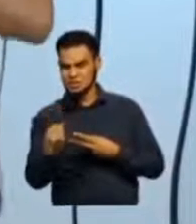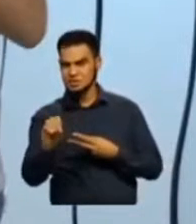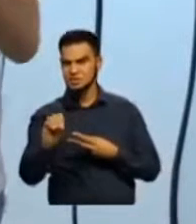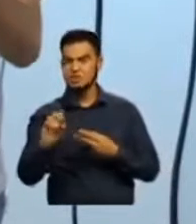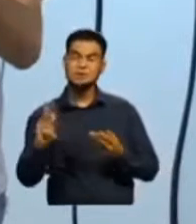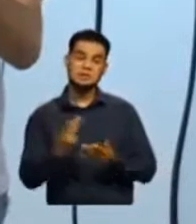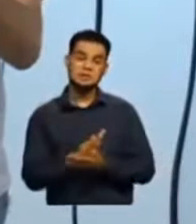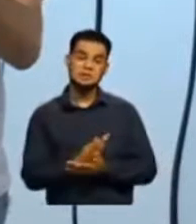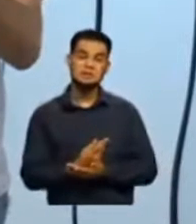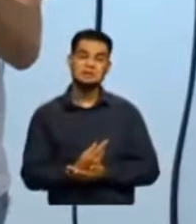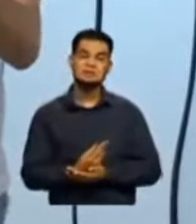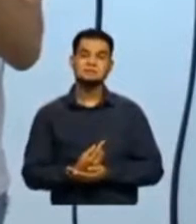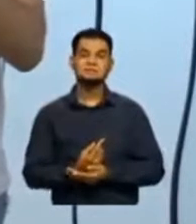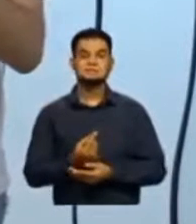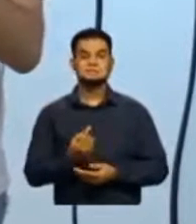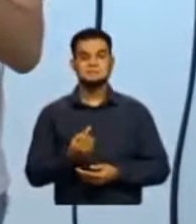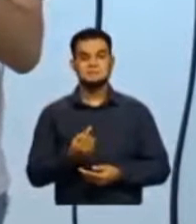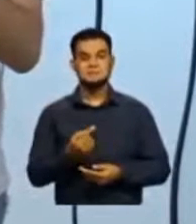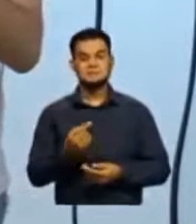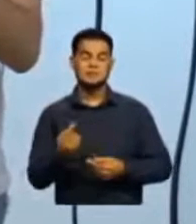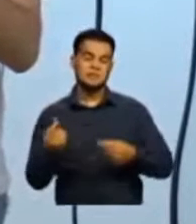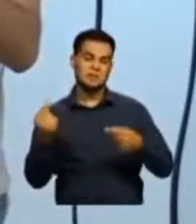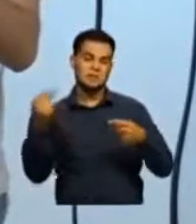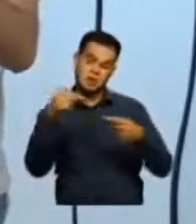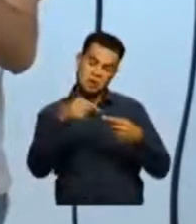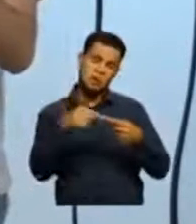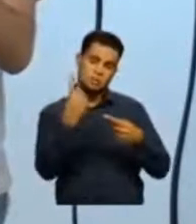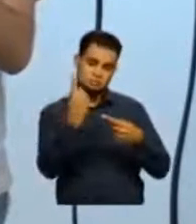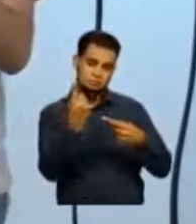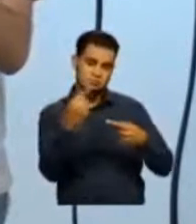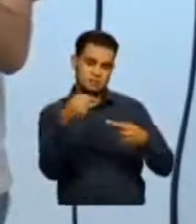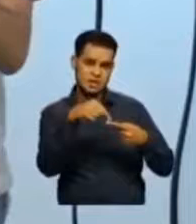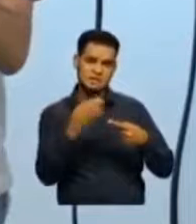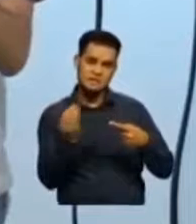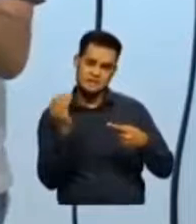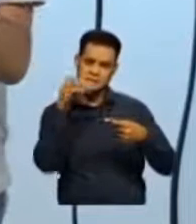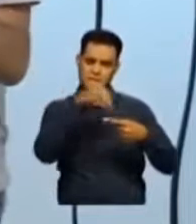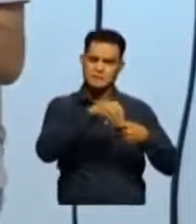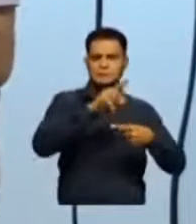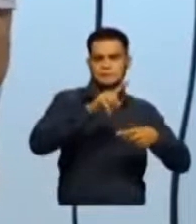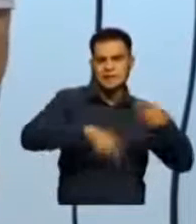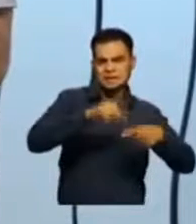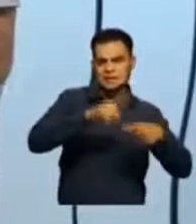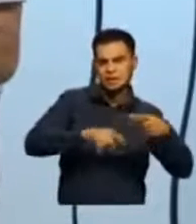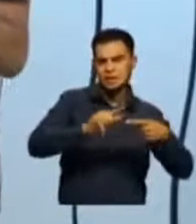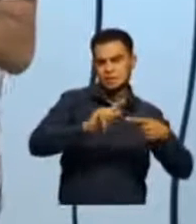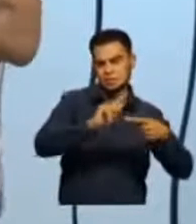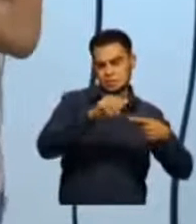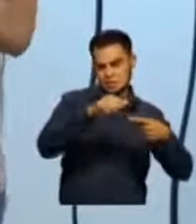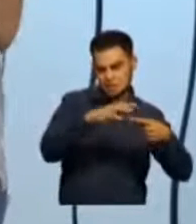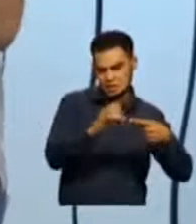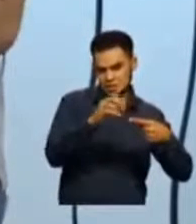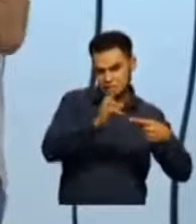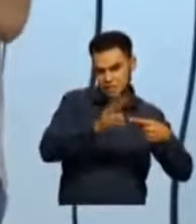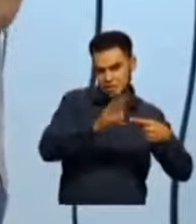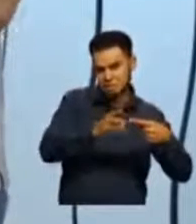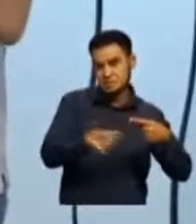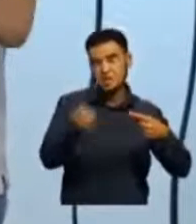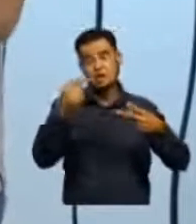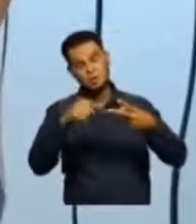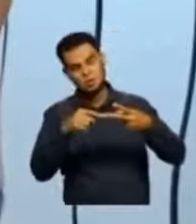parte vai ficar, então, com o material genético embutido lá no material genético da célula, e a outra vai